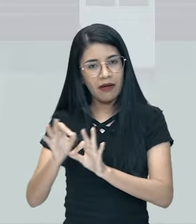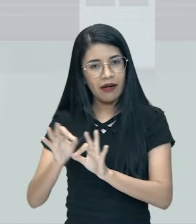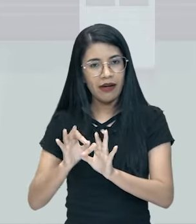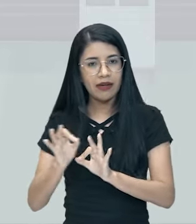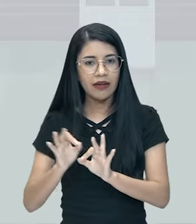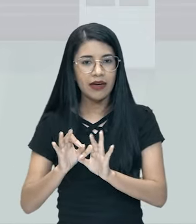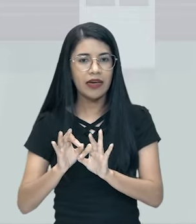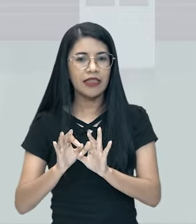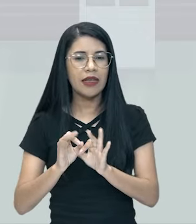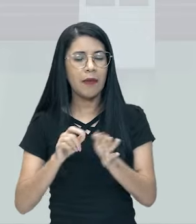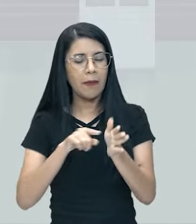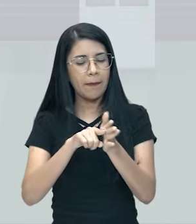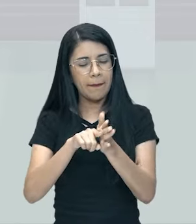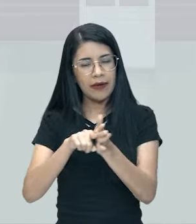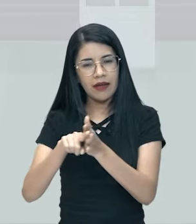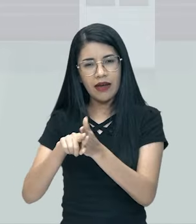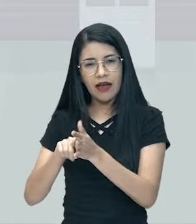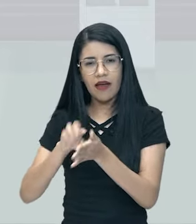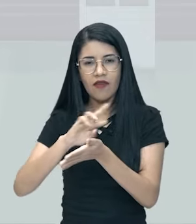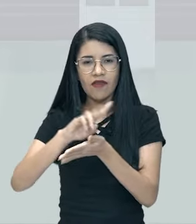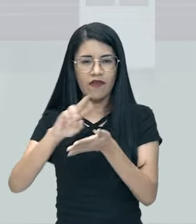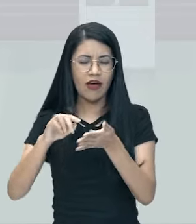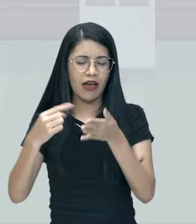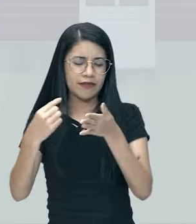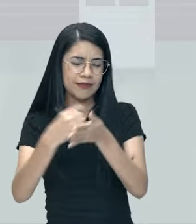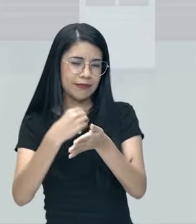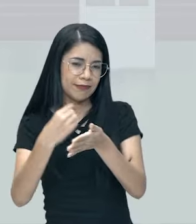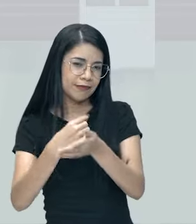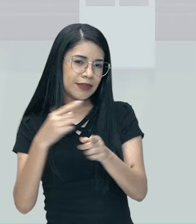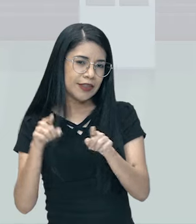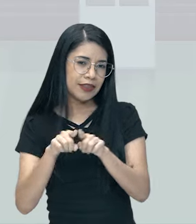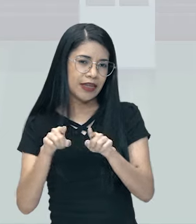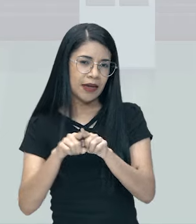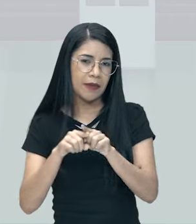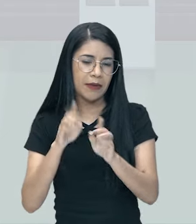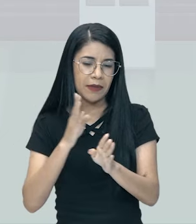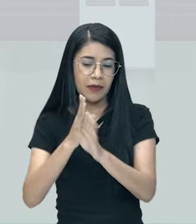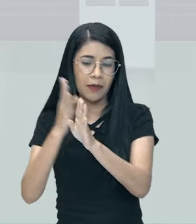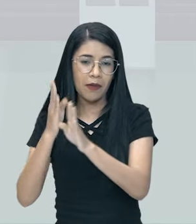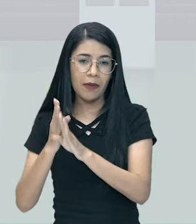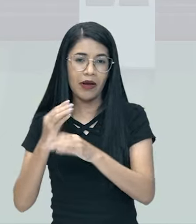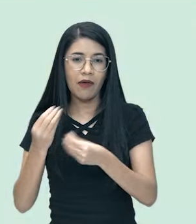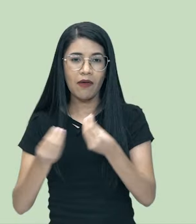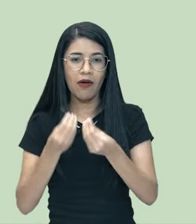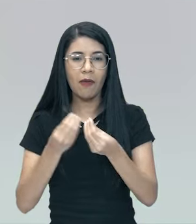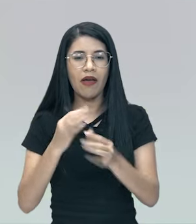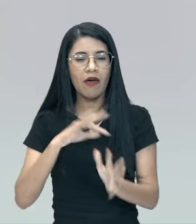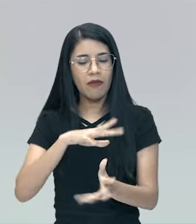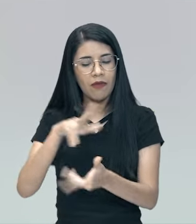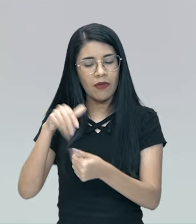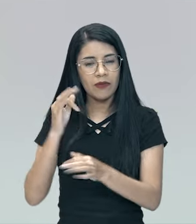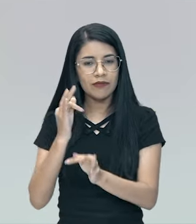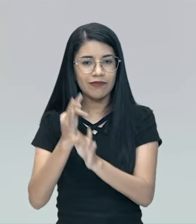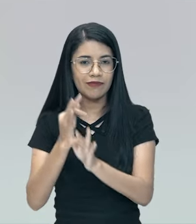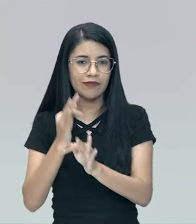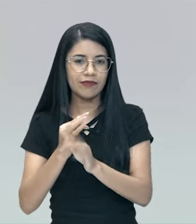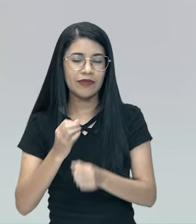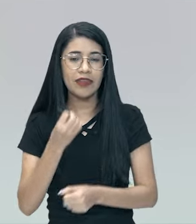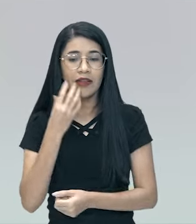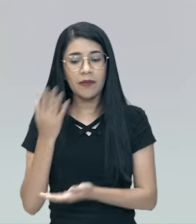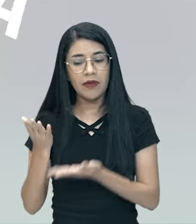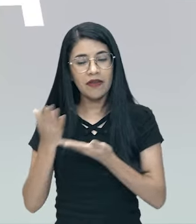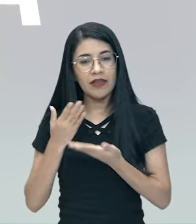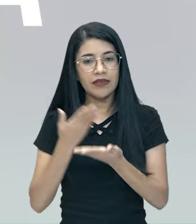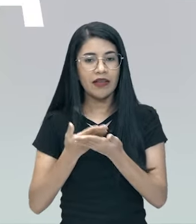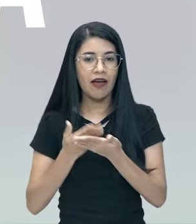para explorar, questionar e descobrir o incrível mundo da física. Bem-vindos à